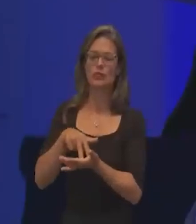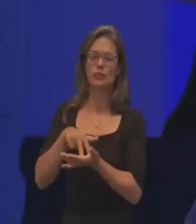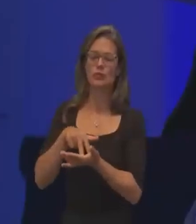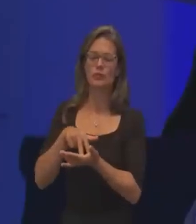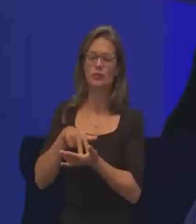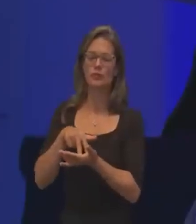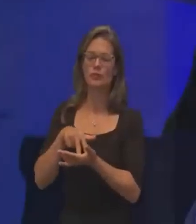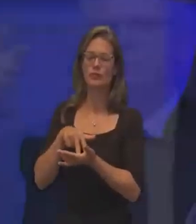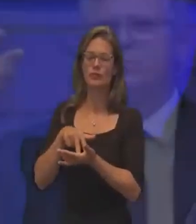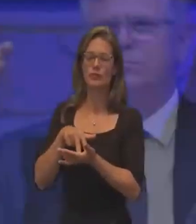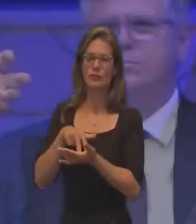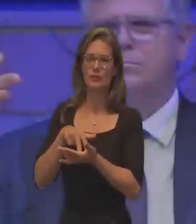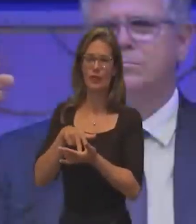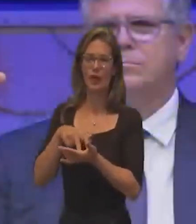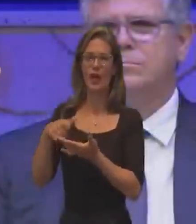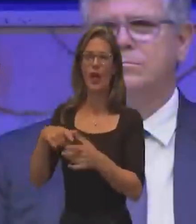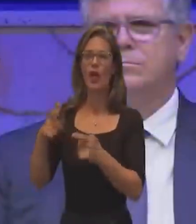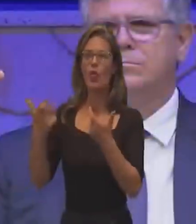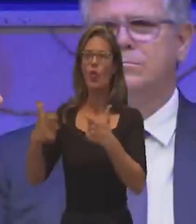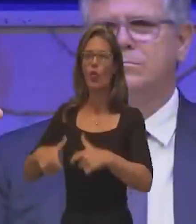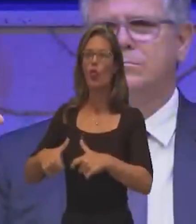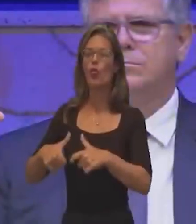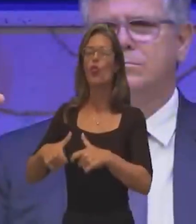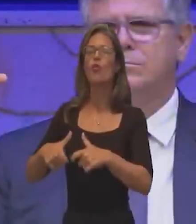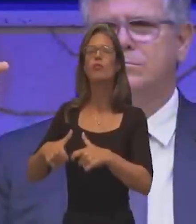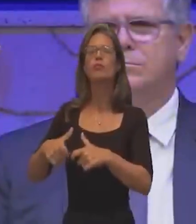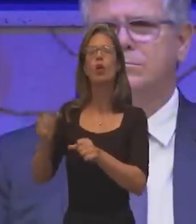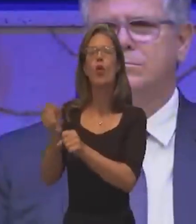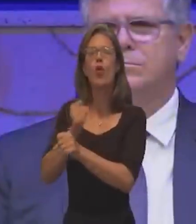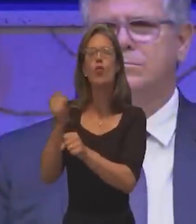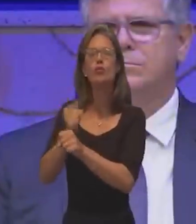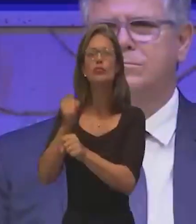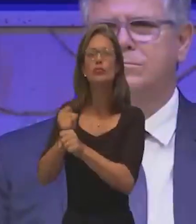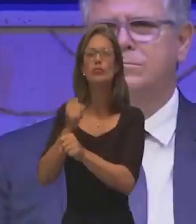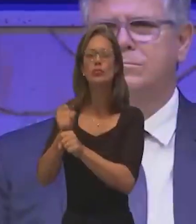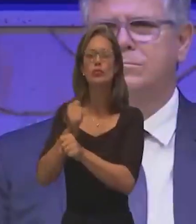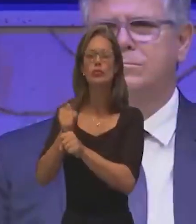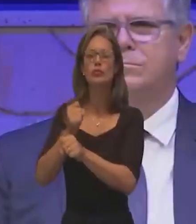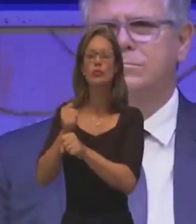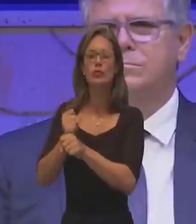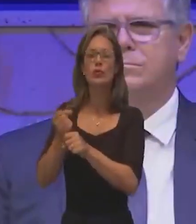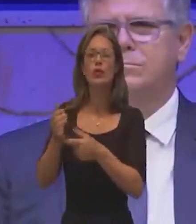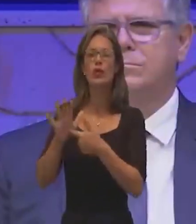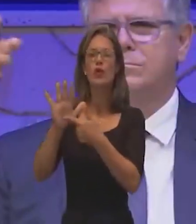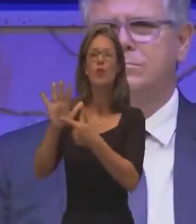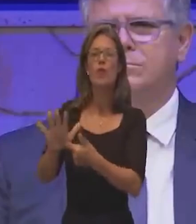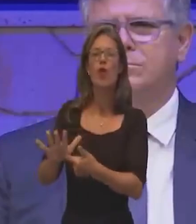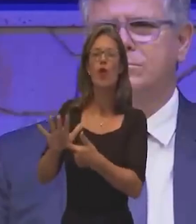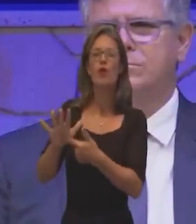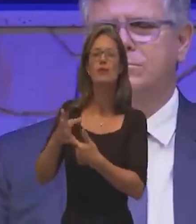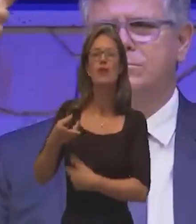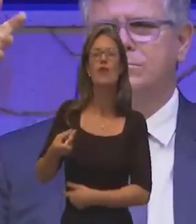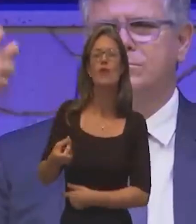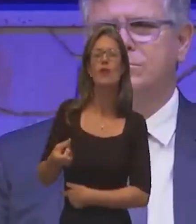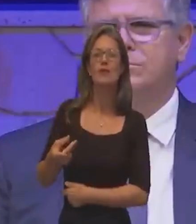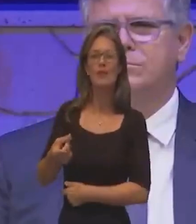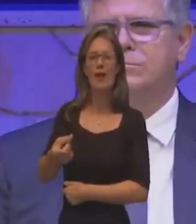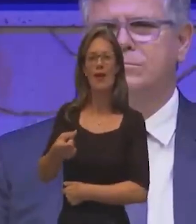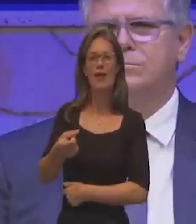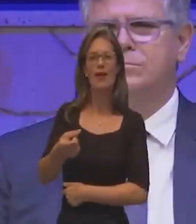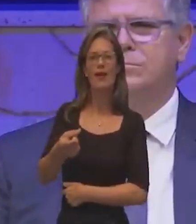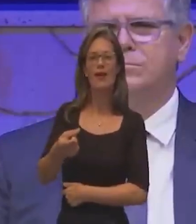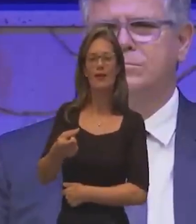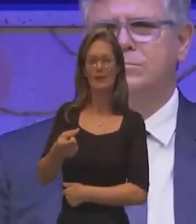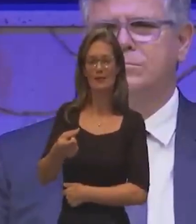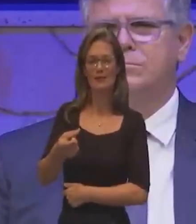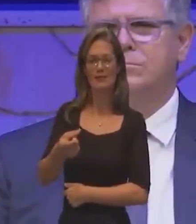Aquele templo que foi edificado, trazendo a característica do caráter daquilo que é eterno, daquilo que é duradouro, daquilo